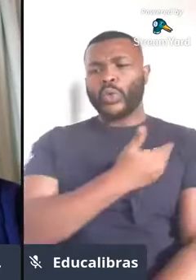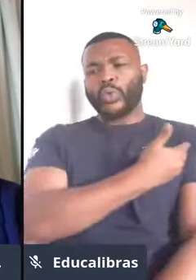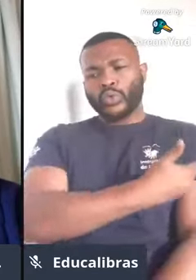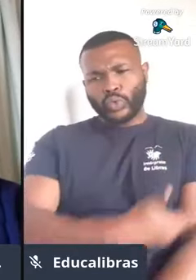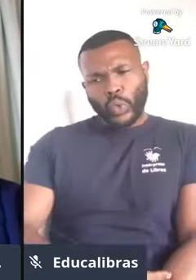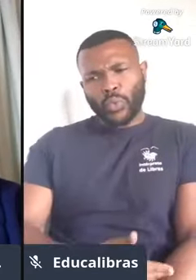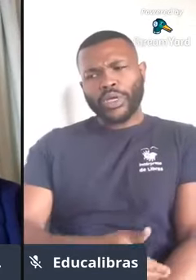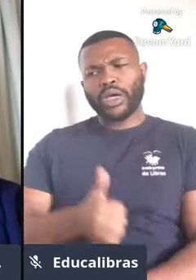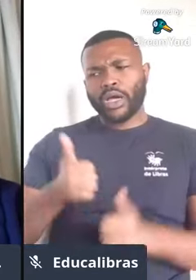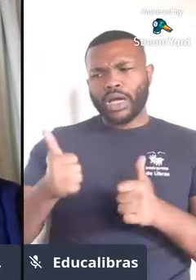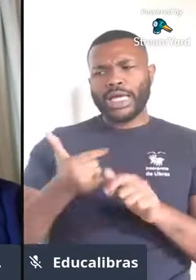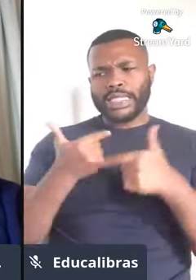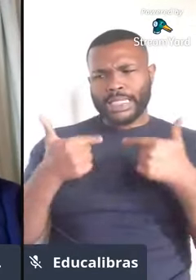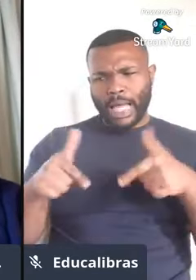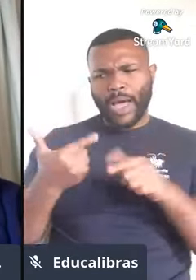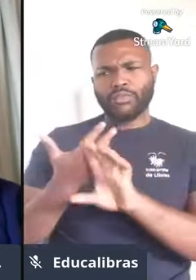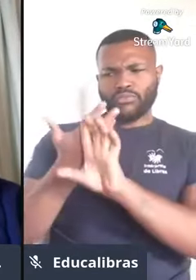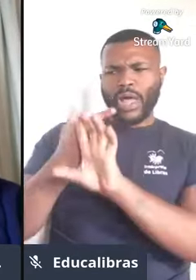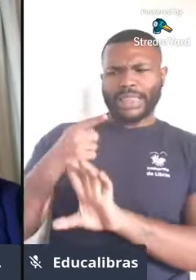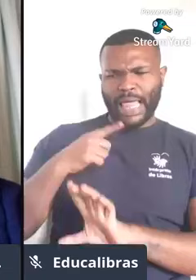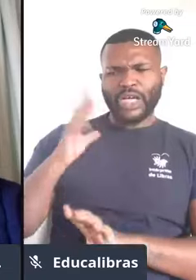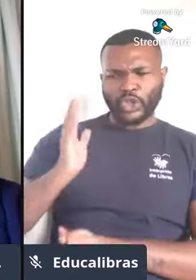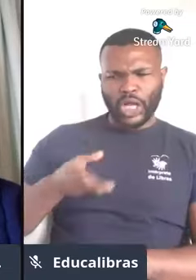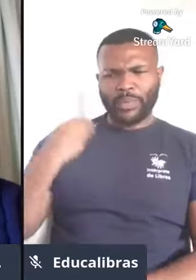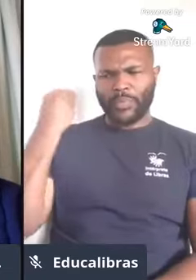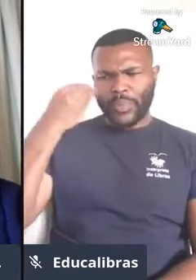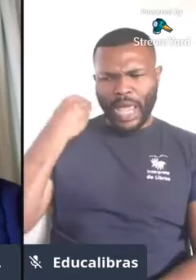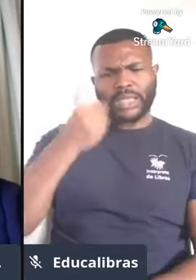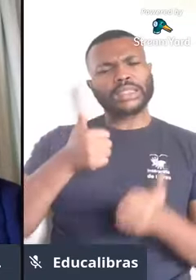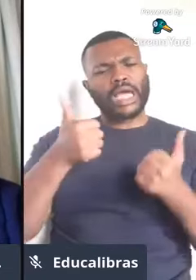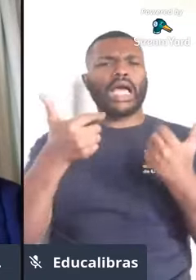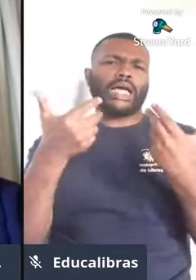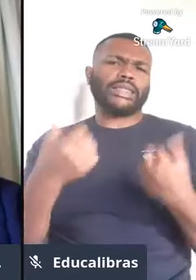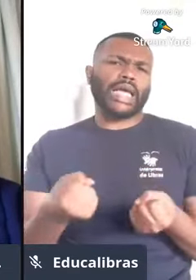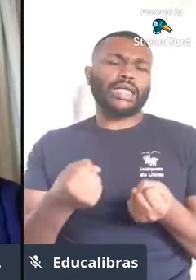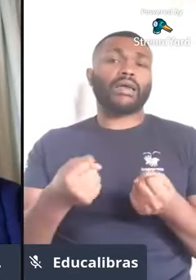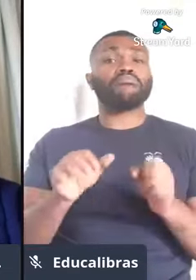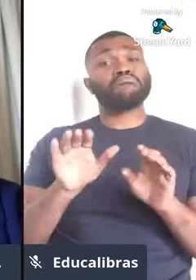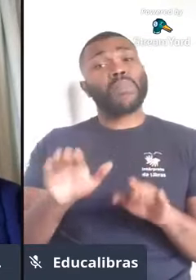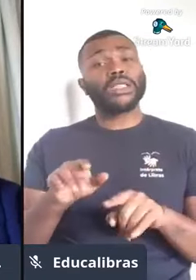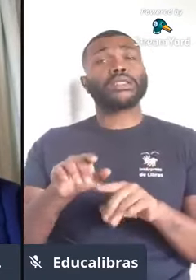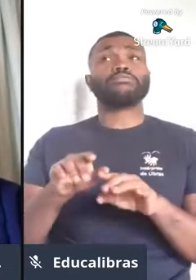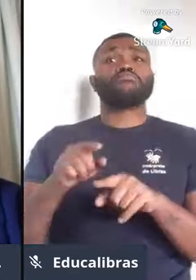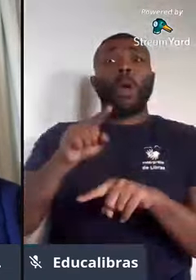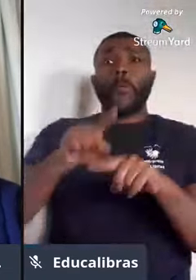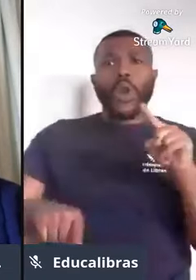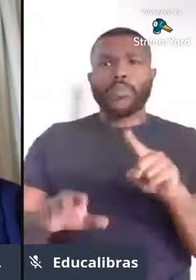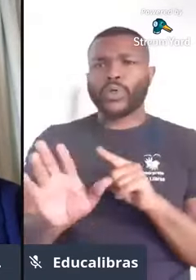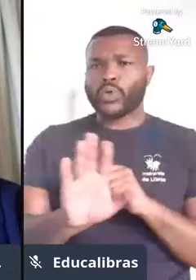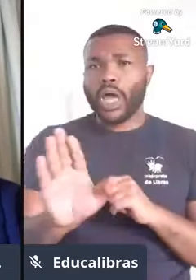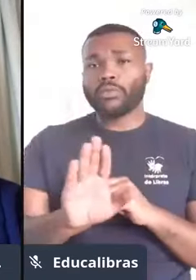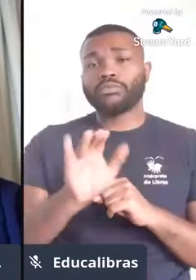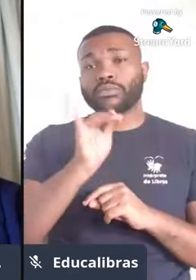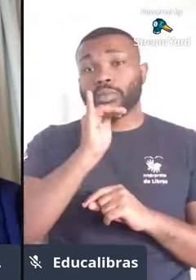aceitarmos esta situação. Então, cada caso é um caso, não é proibido em princípio, mas se nós percebemos que se trata